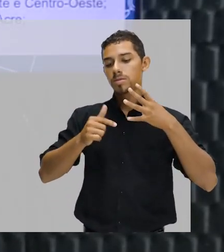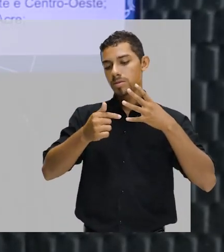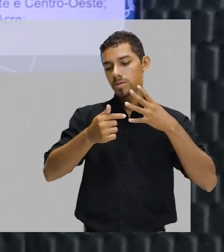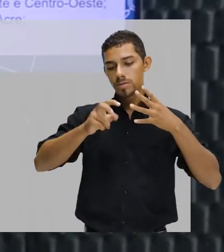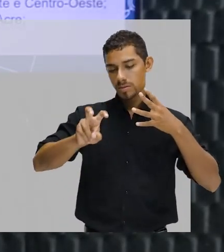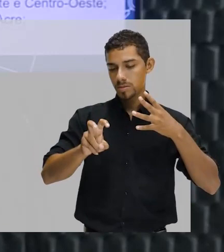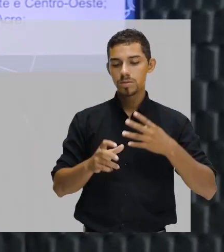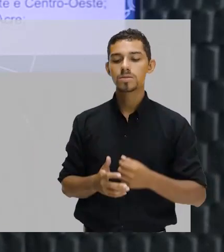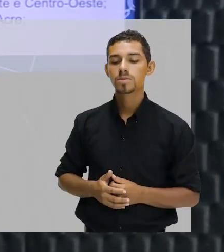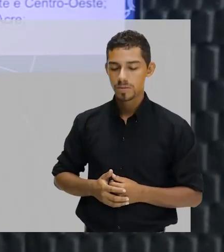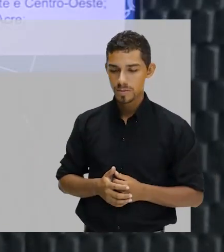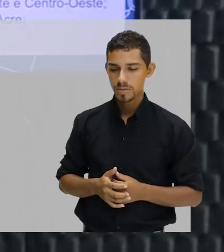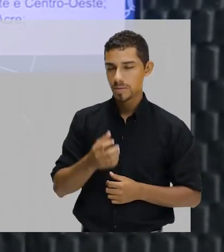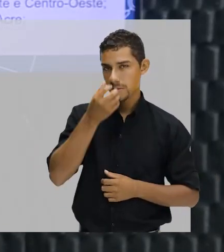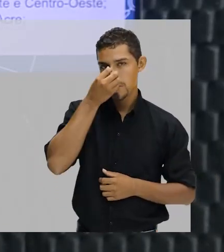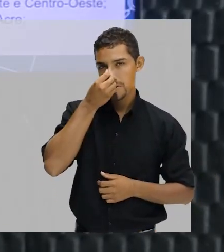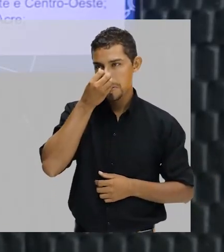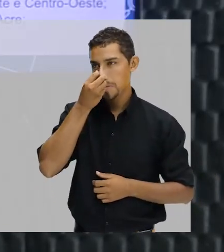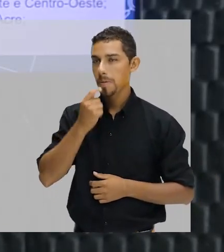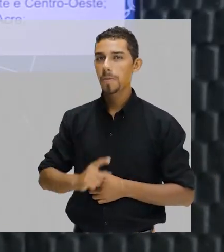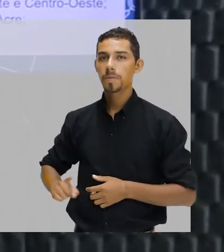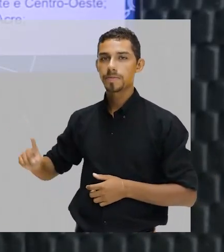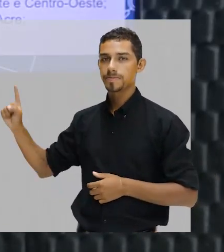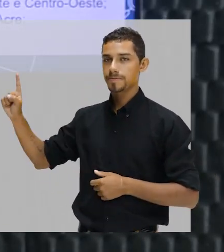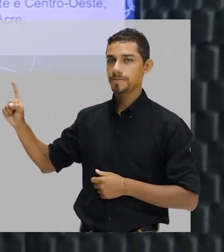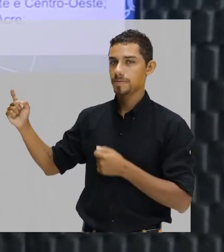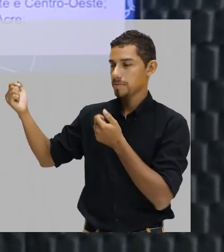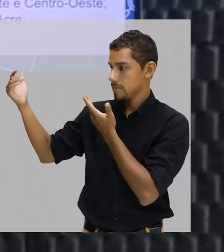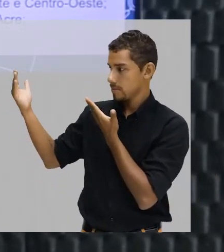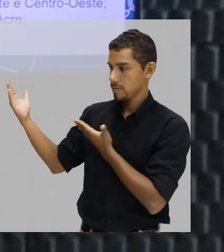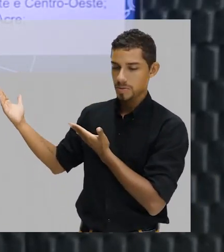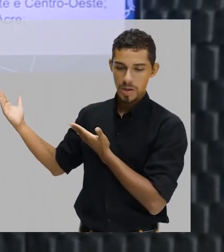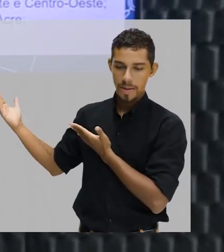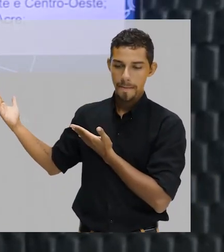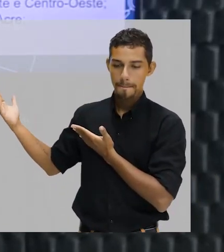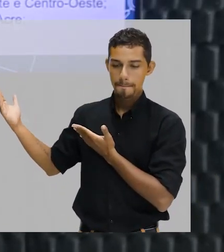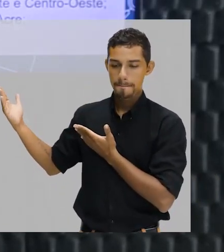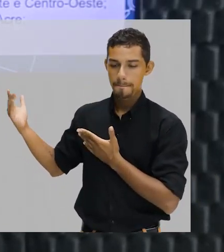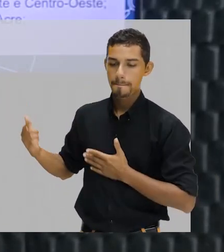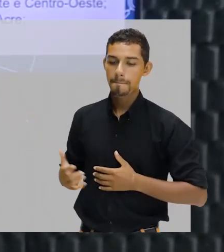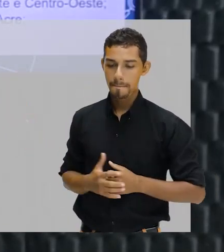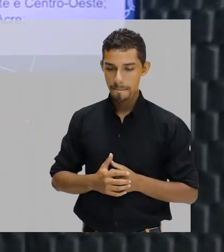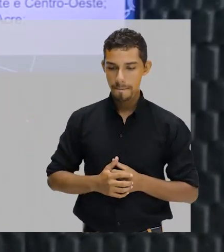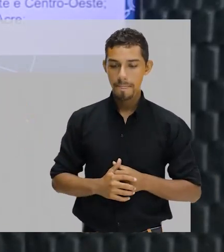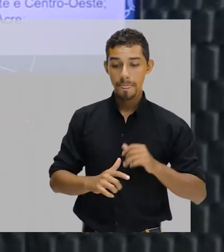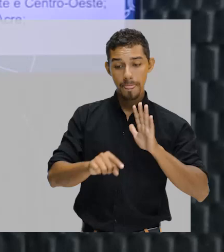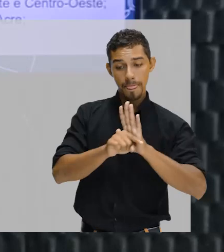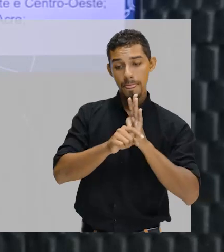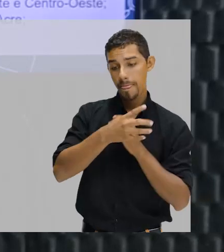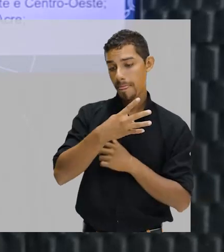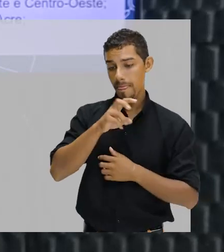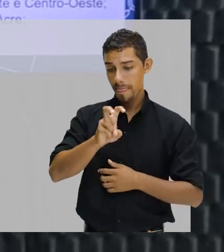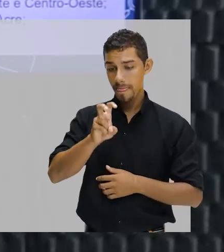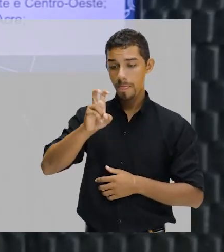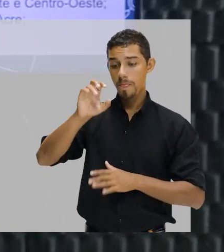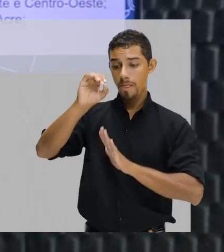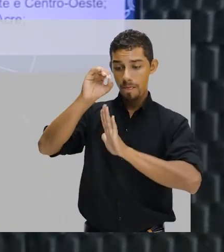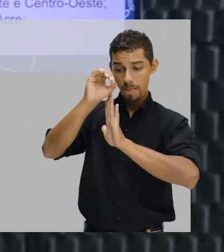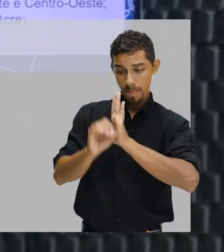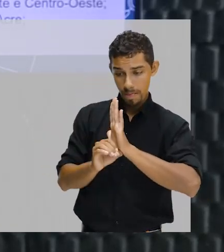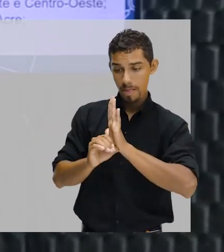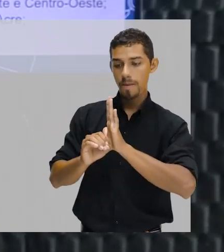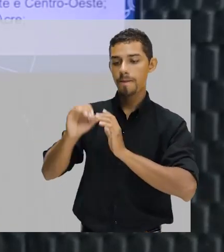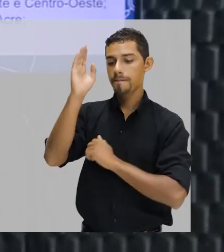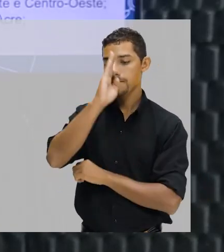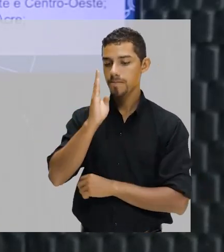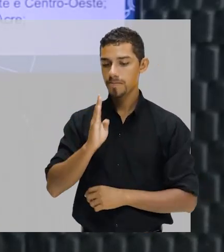certo? Que está uma hora à frente. O fuso menos 45, que é o fuso oficial do nosso país, gente, tá certo? Que é baseado